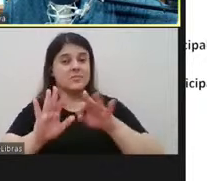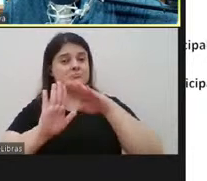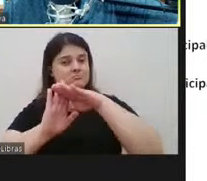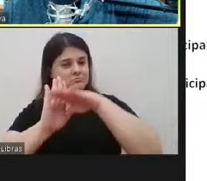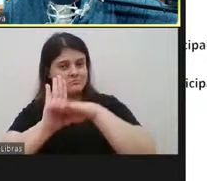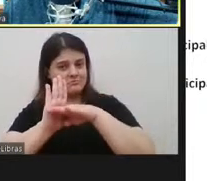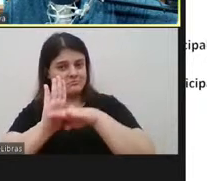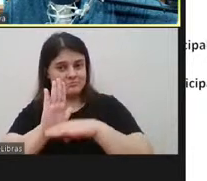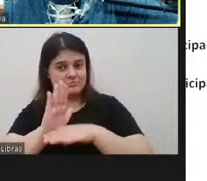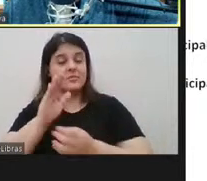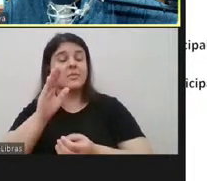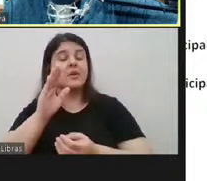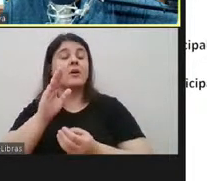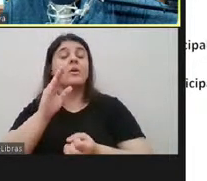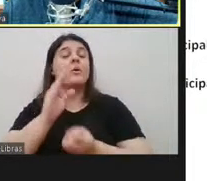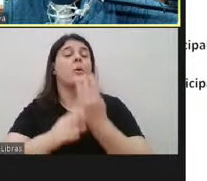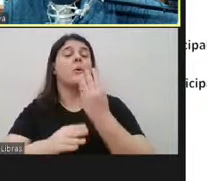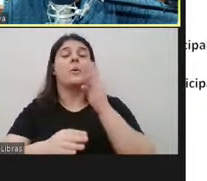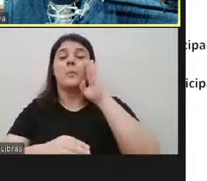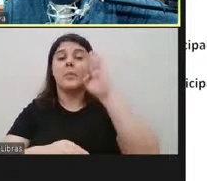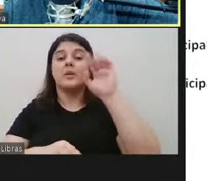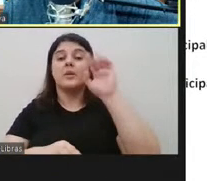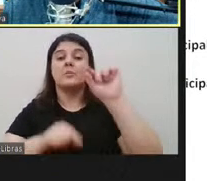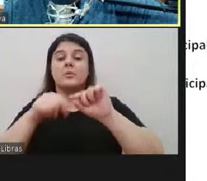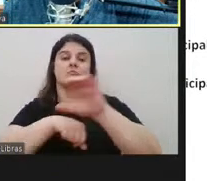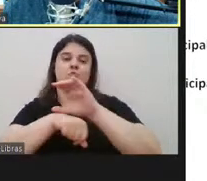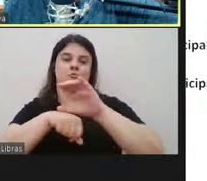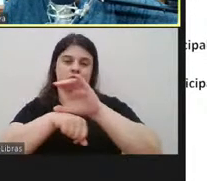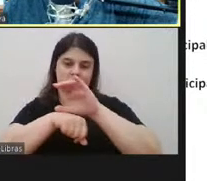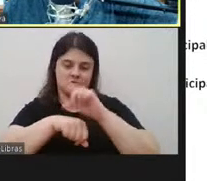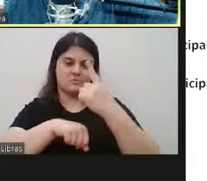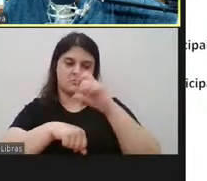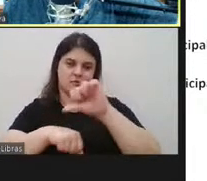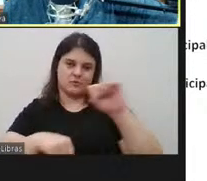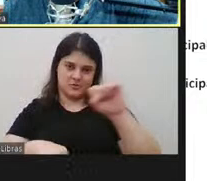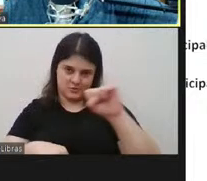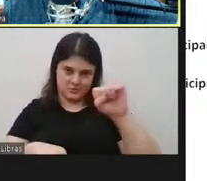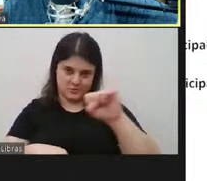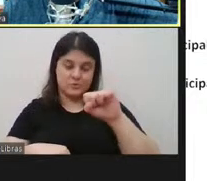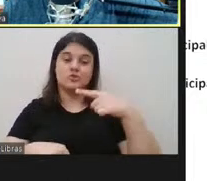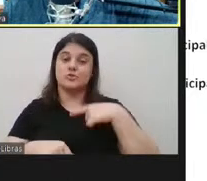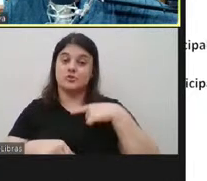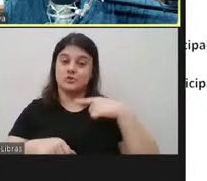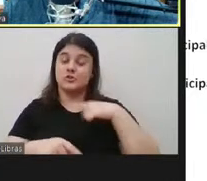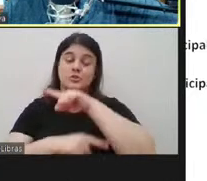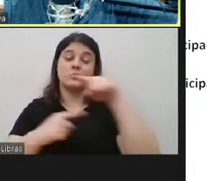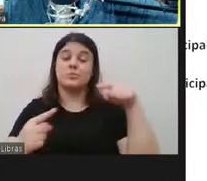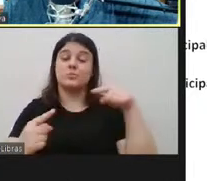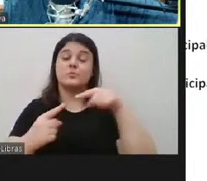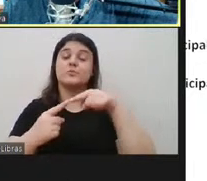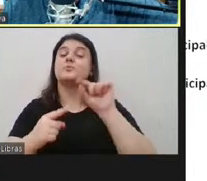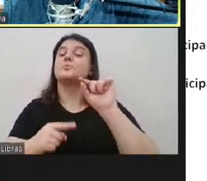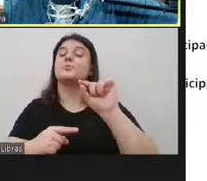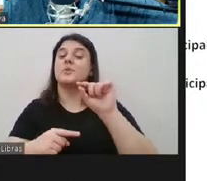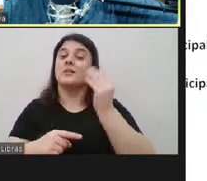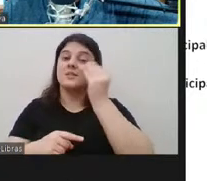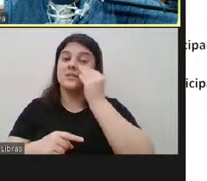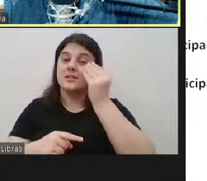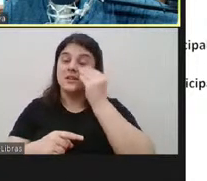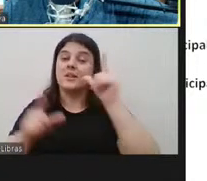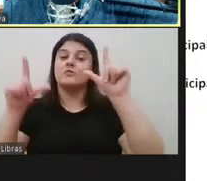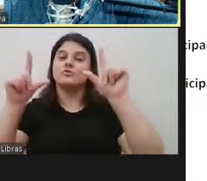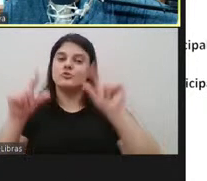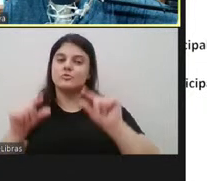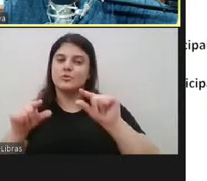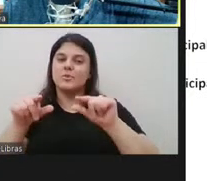de uma agenda que se desenvolveu principalmente o filho da Constituição Federal de 88 que tinha como um dos seus objetivos tentar promover uma